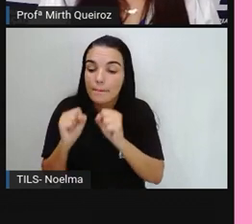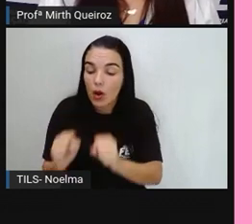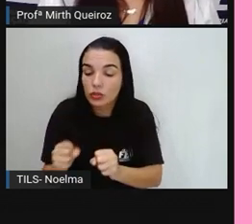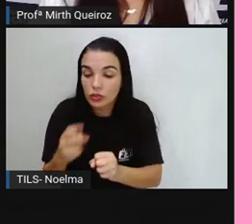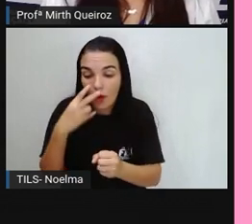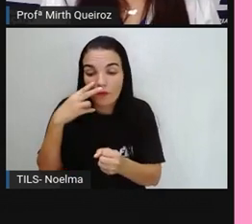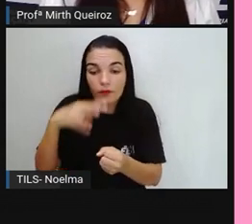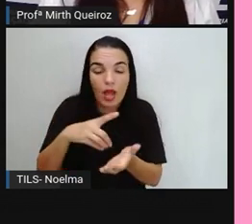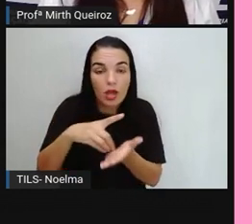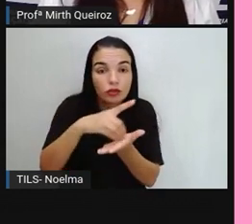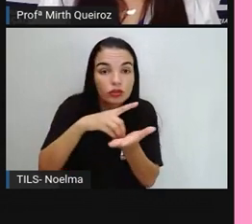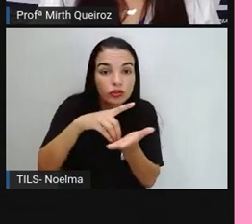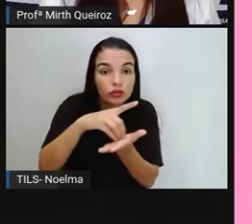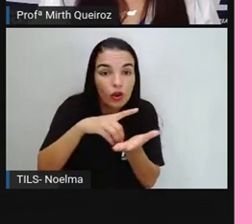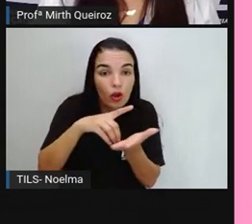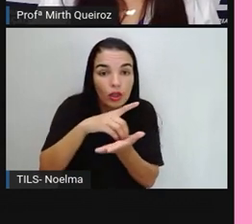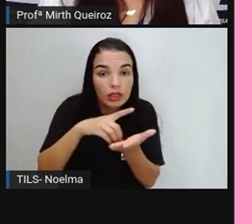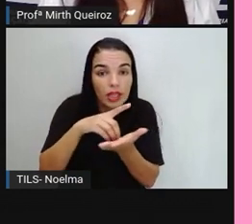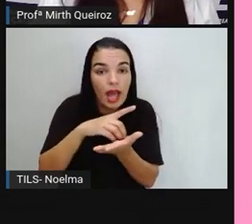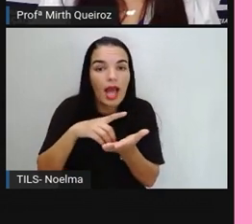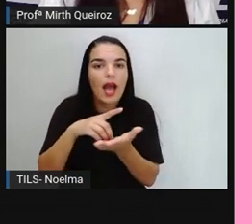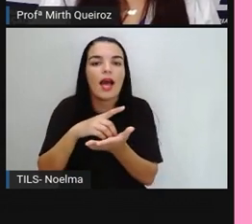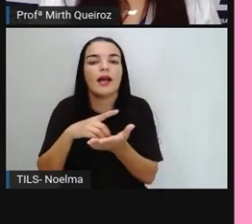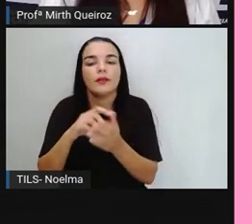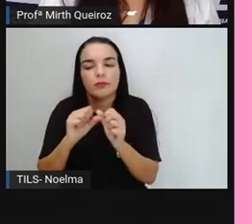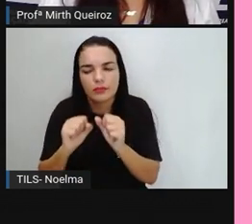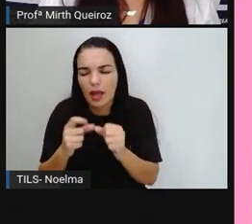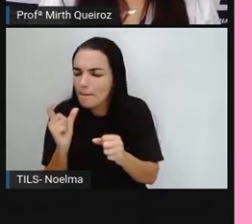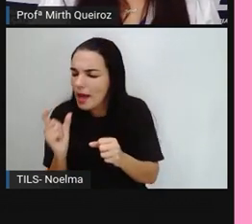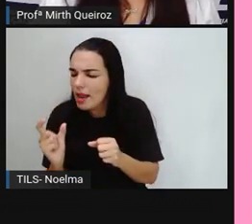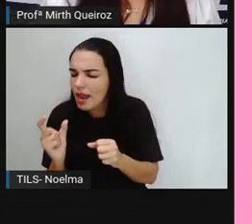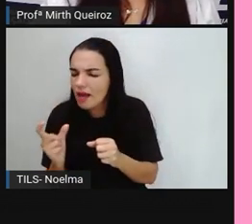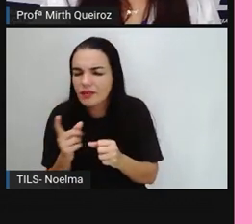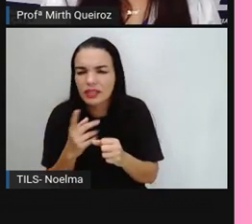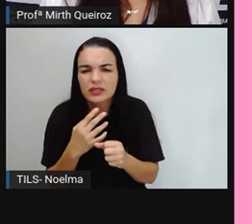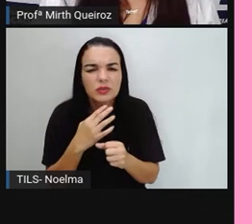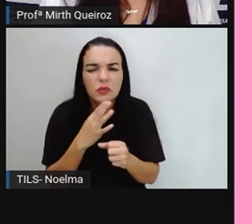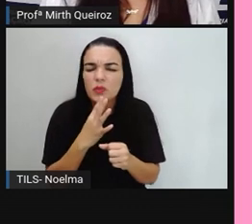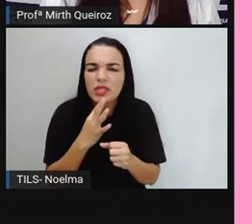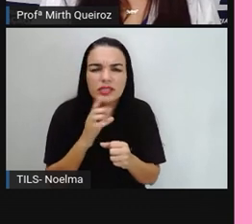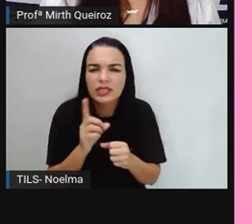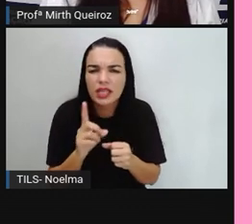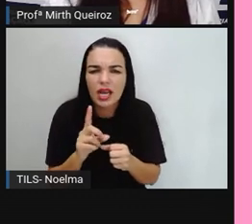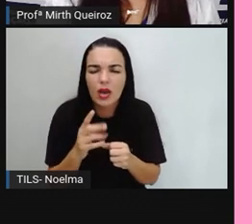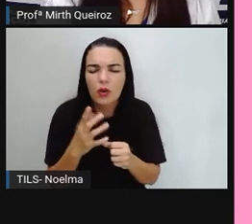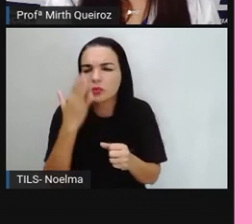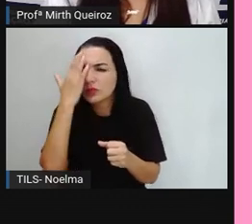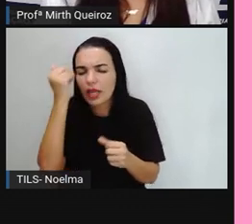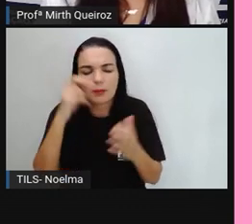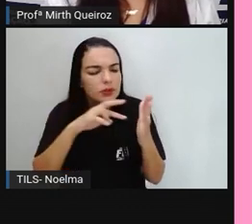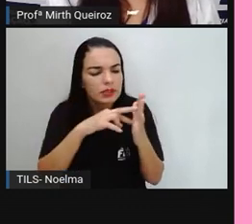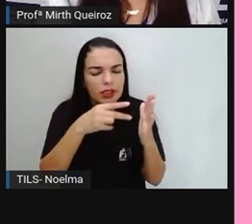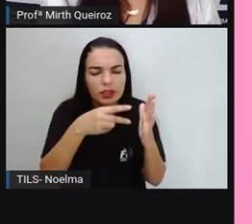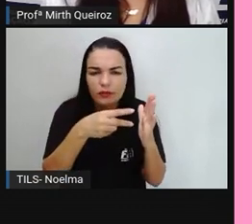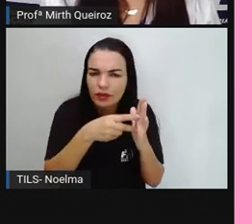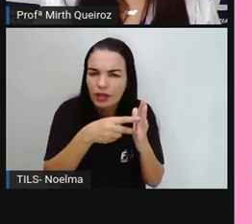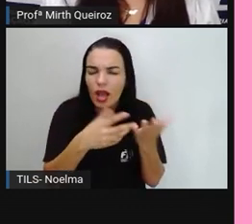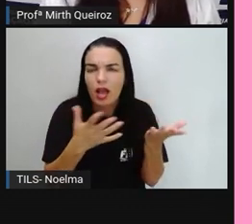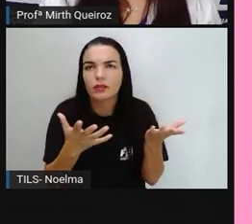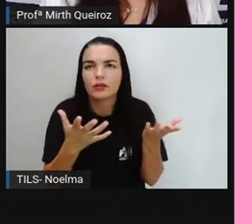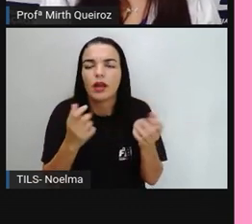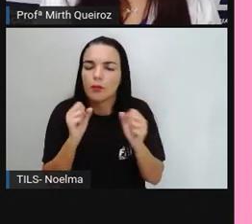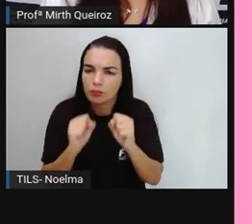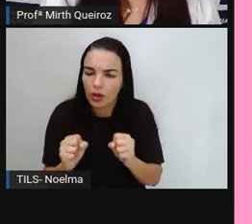seja necessário, se aparecer uma palavra ali diferente, que vocês não conseguiram entender o significado da palavra, mesmo dentro daquele